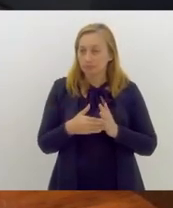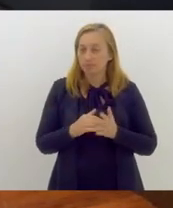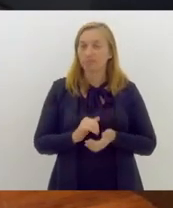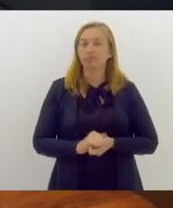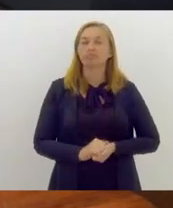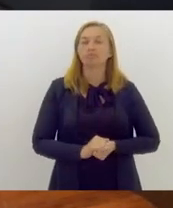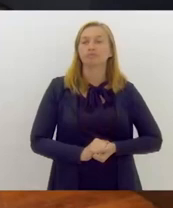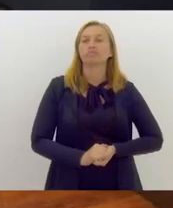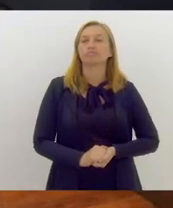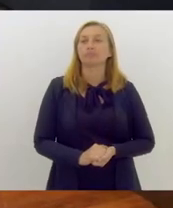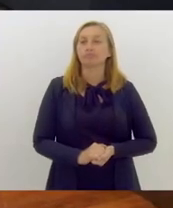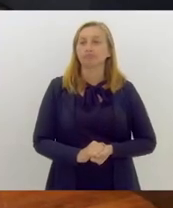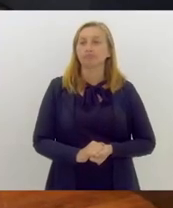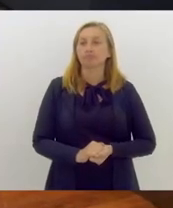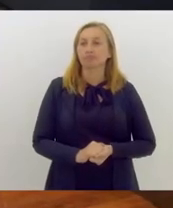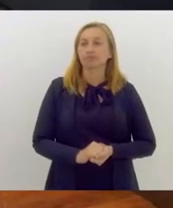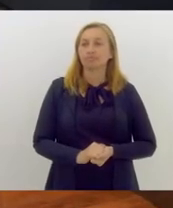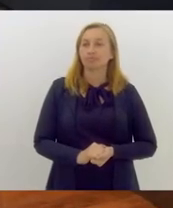restrito